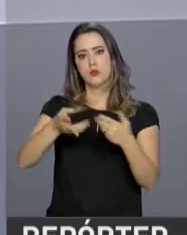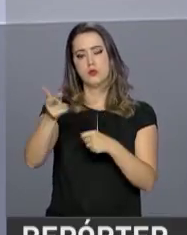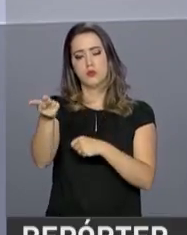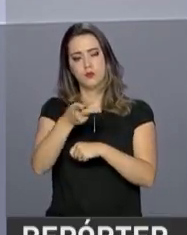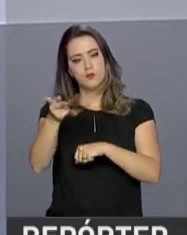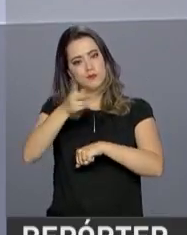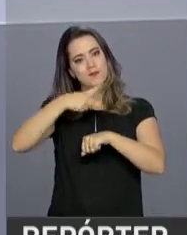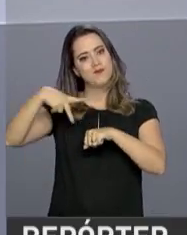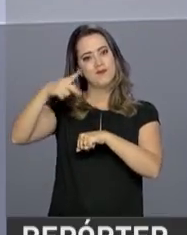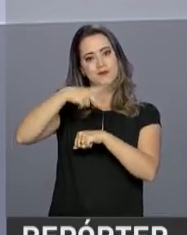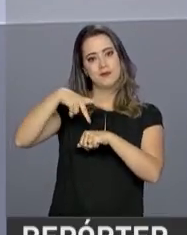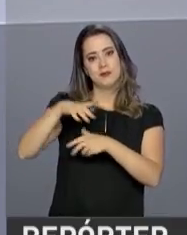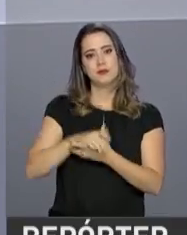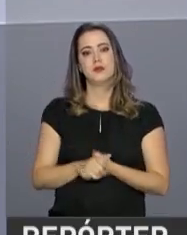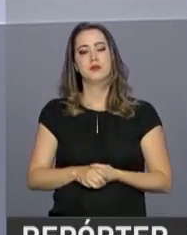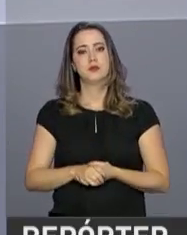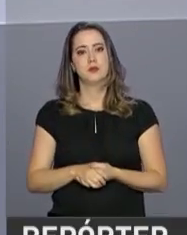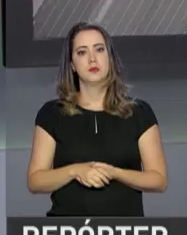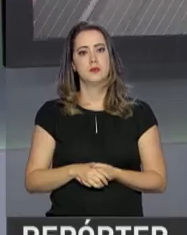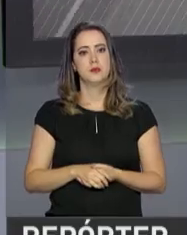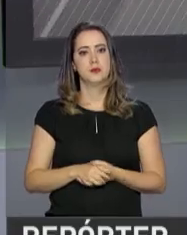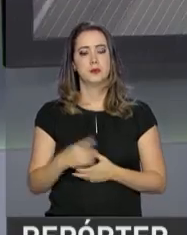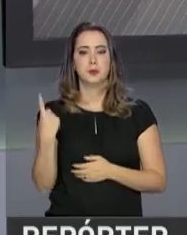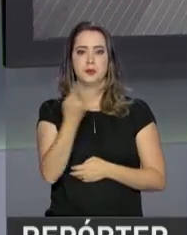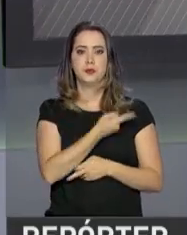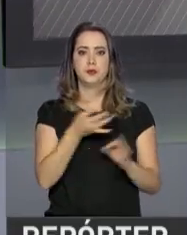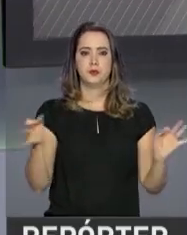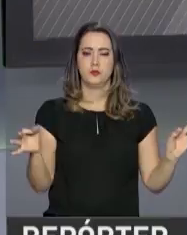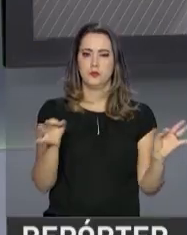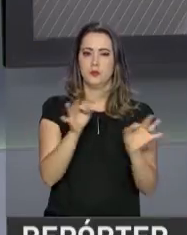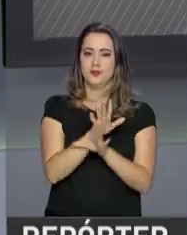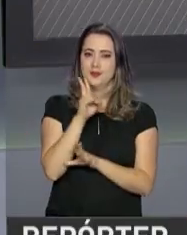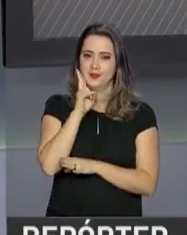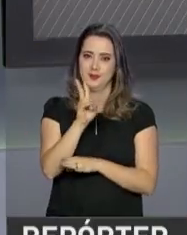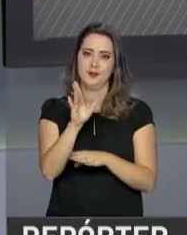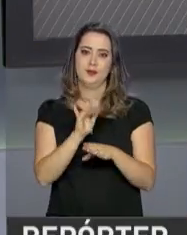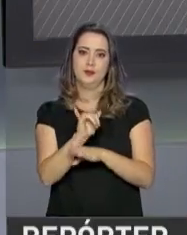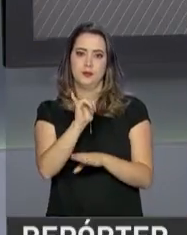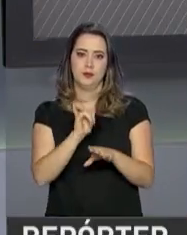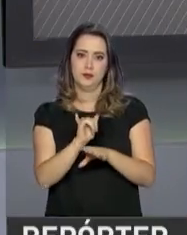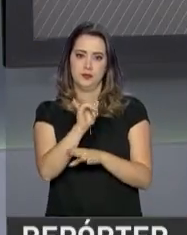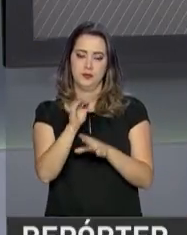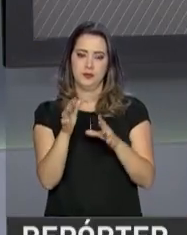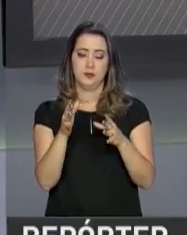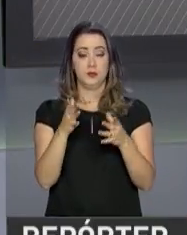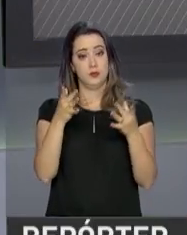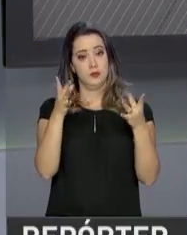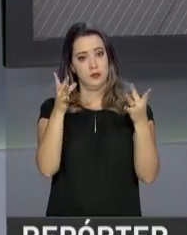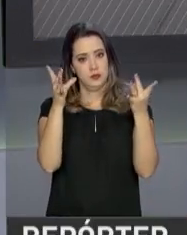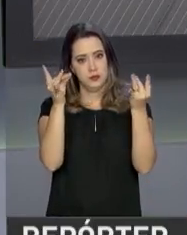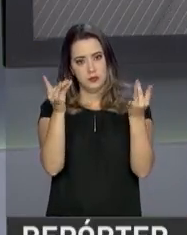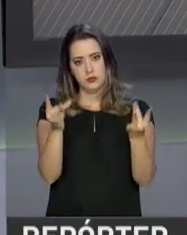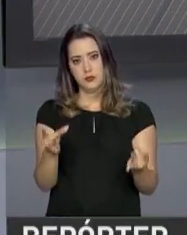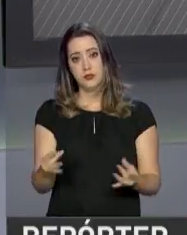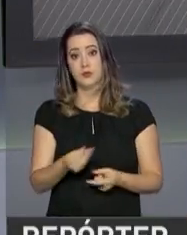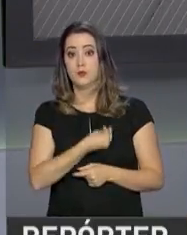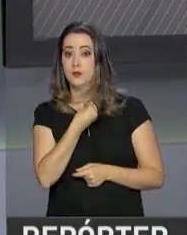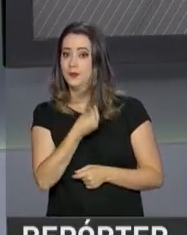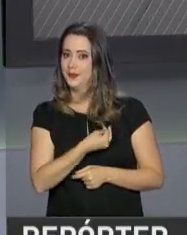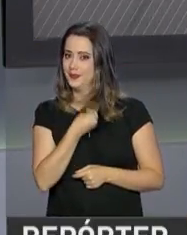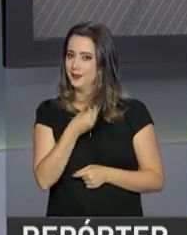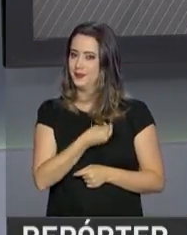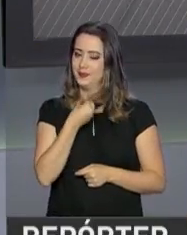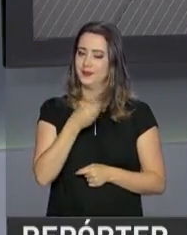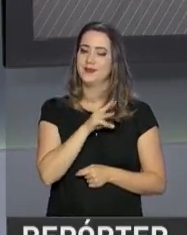entre os dois países e nós ficamos por aqui você pode rever todas as reportagens no youtube e acompanhar